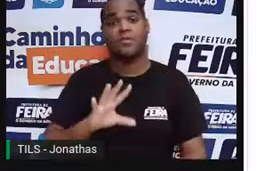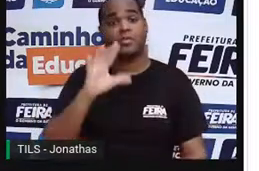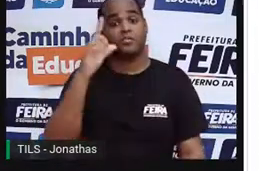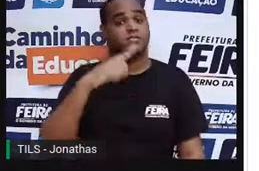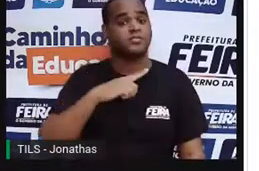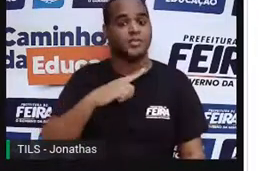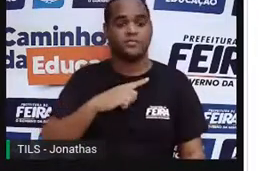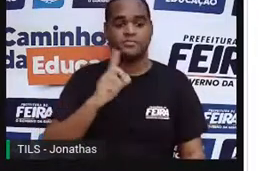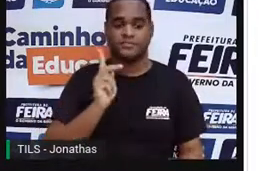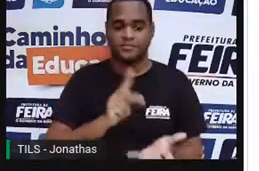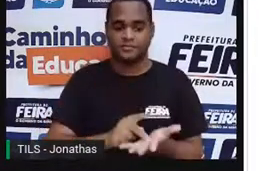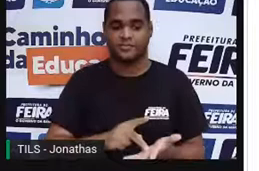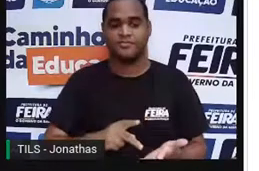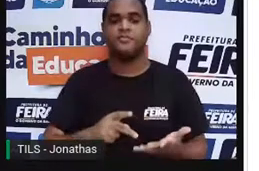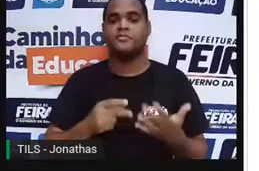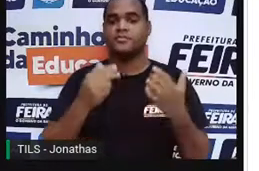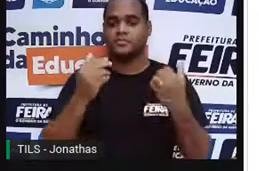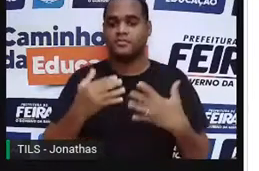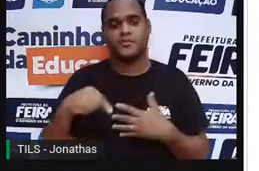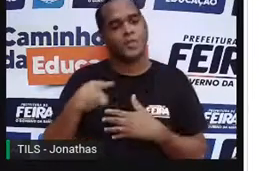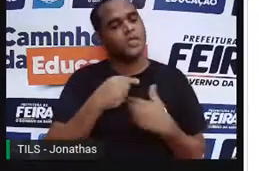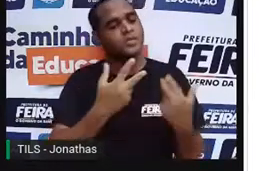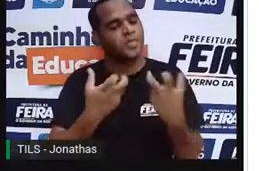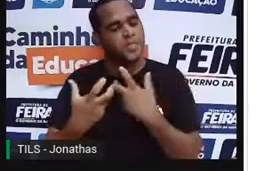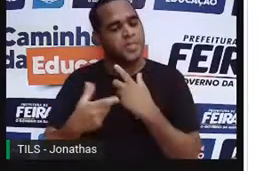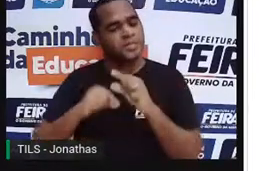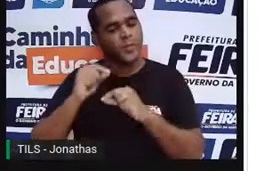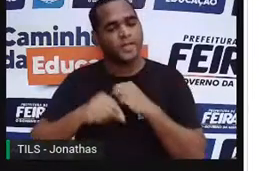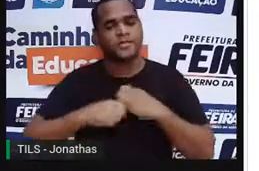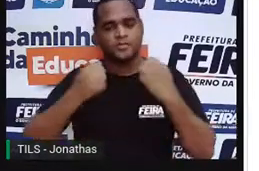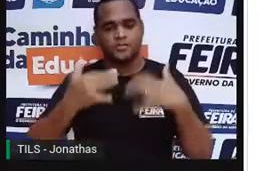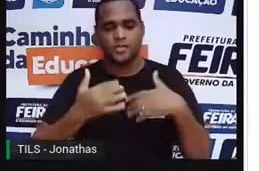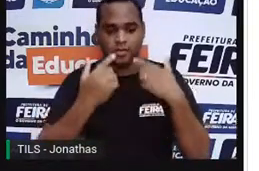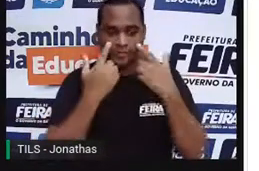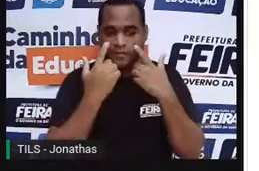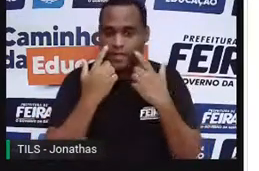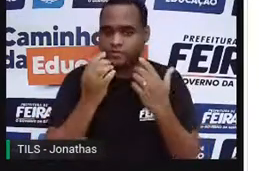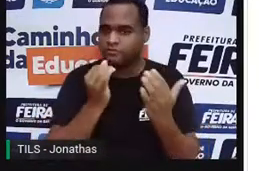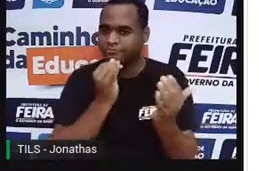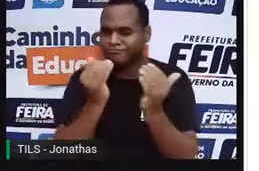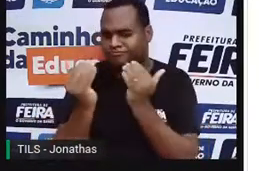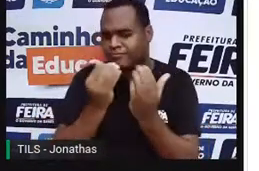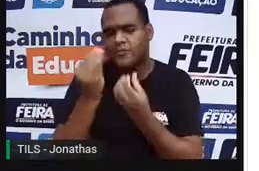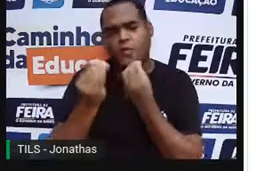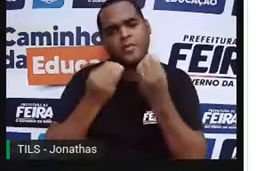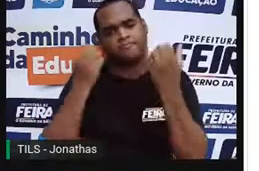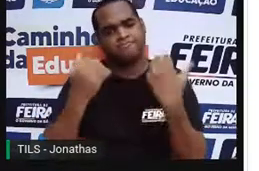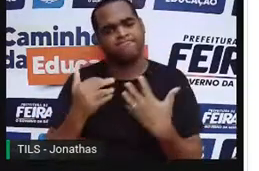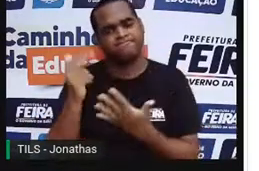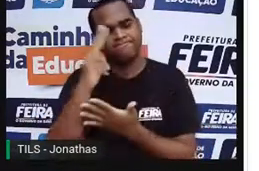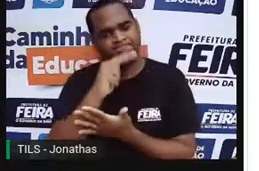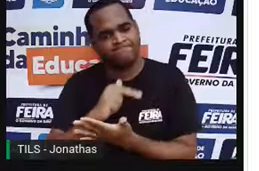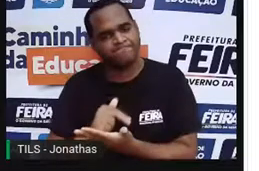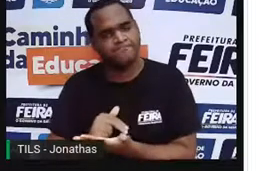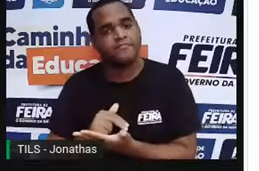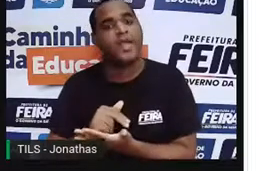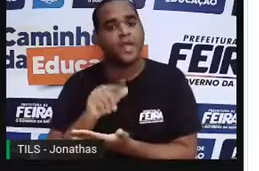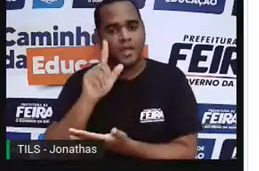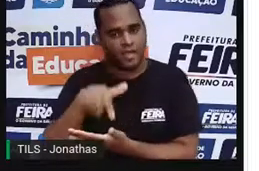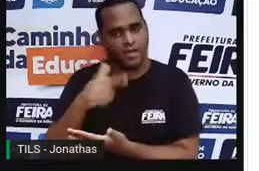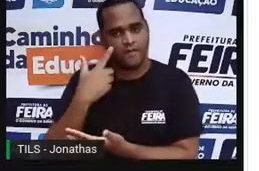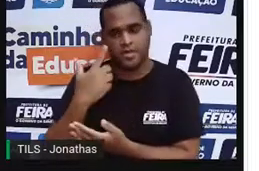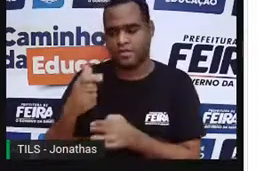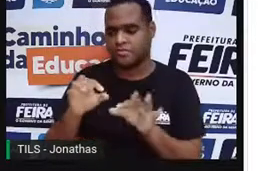que a seguinte observando apenas as ilustrações como estão aí e considerando as medidas